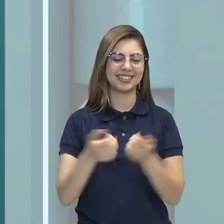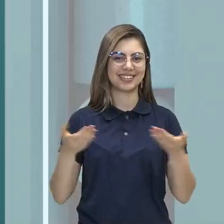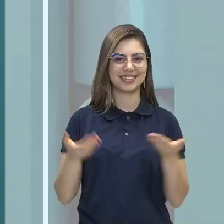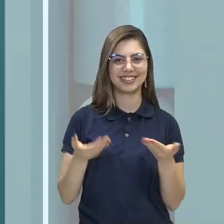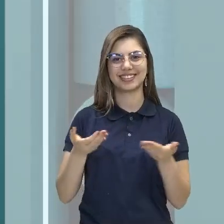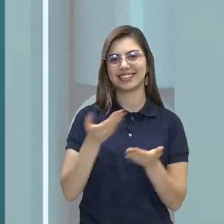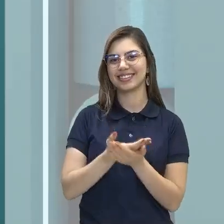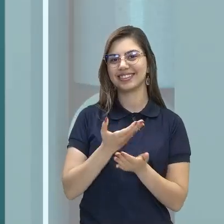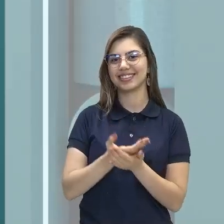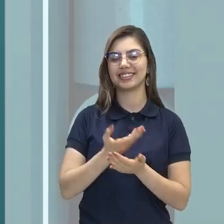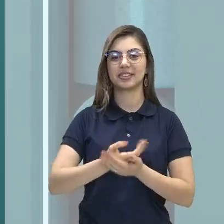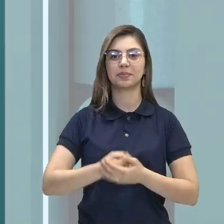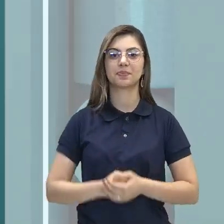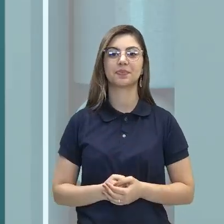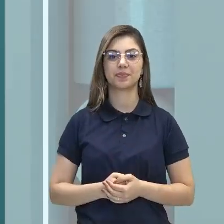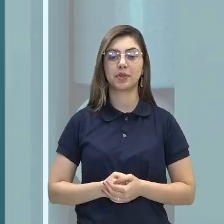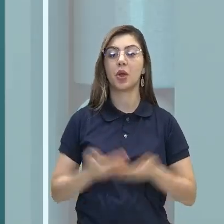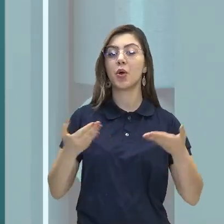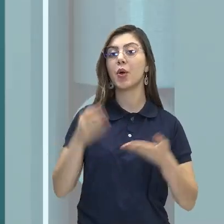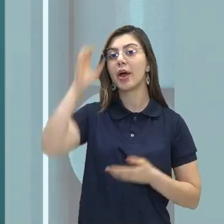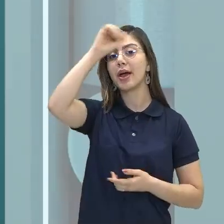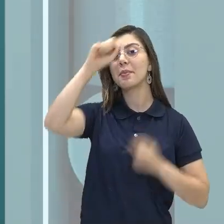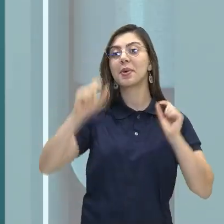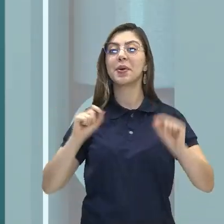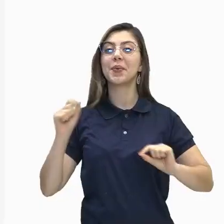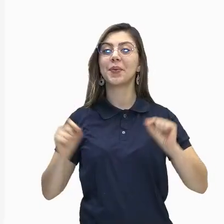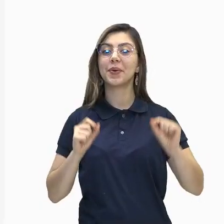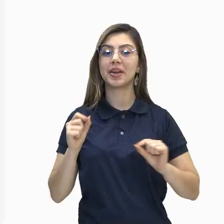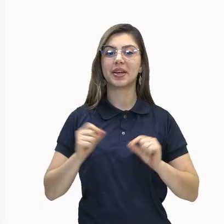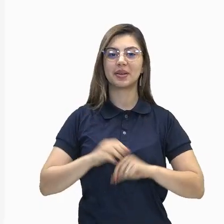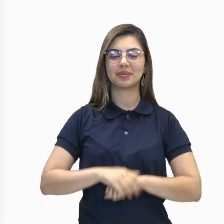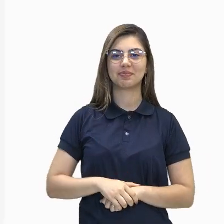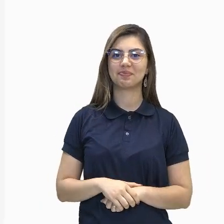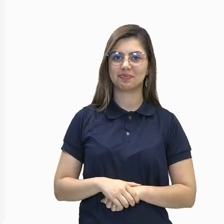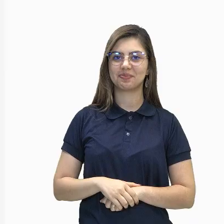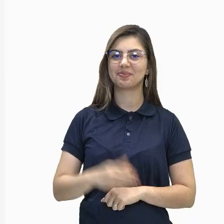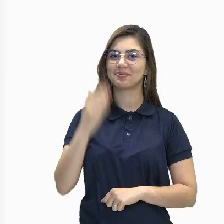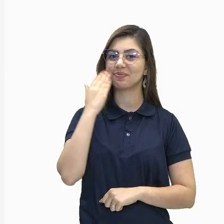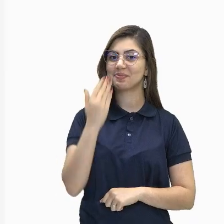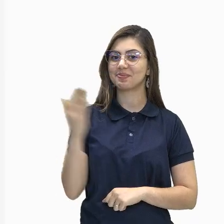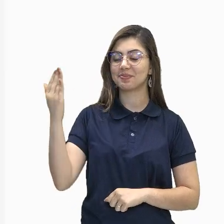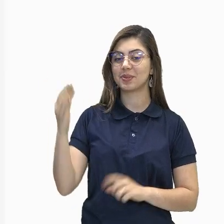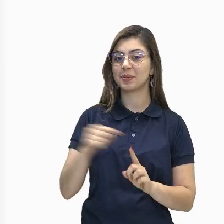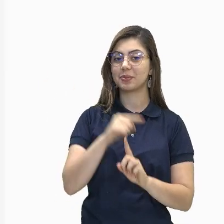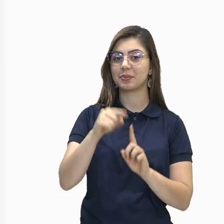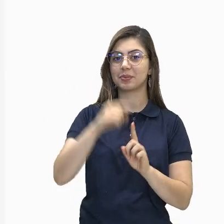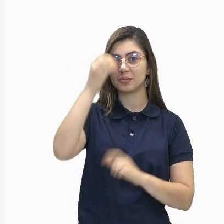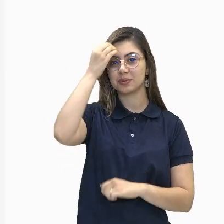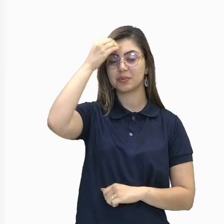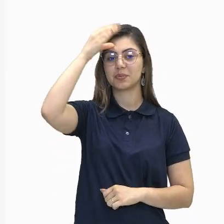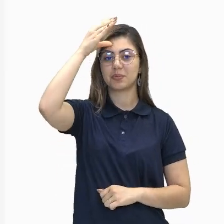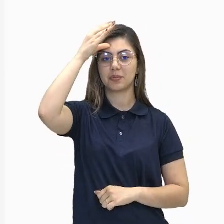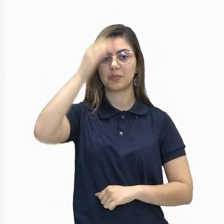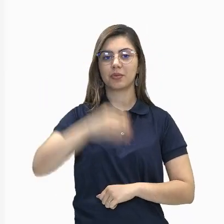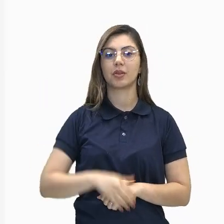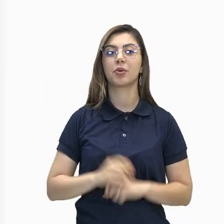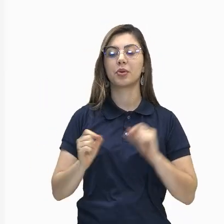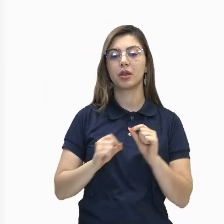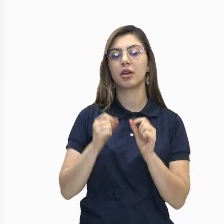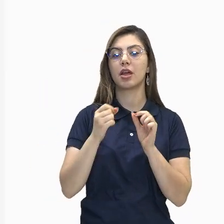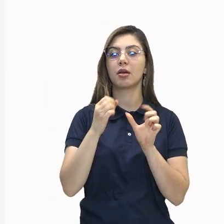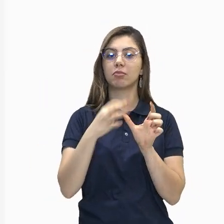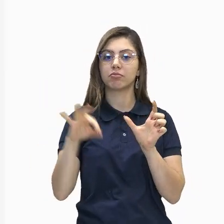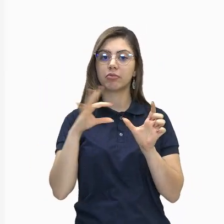neste momento. O que vamos aprender nesta aula? Então, colocando aí para vocês o nosso objeto de conhecimento,